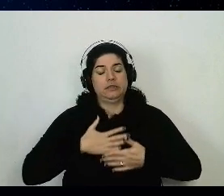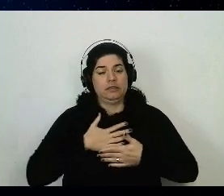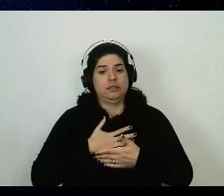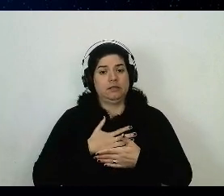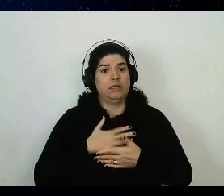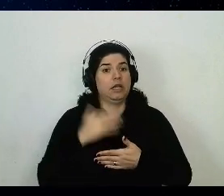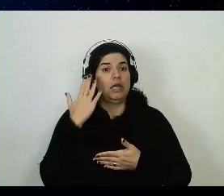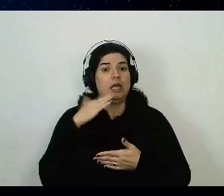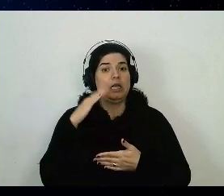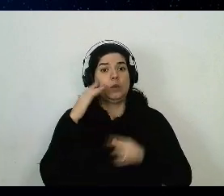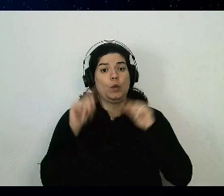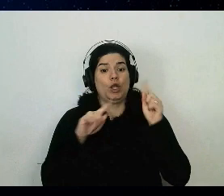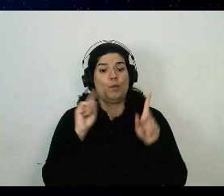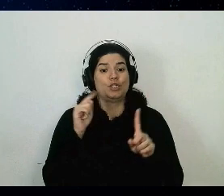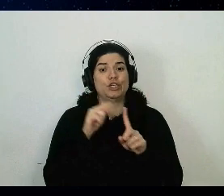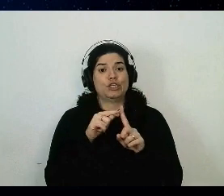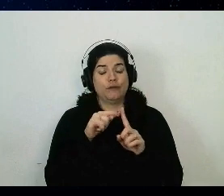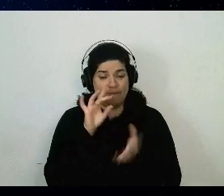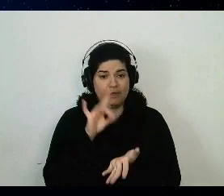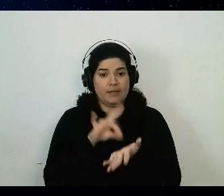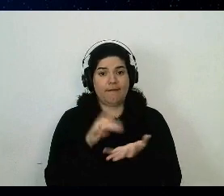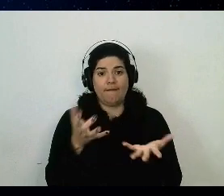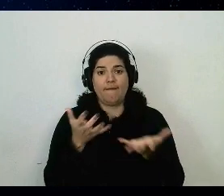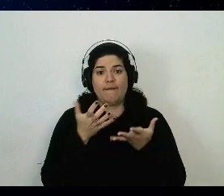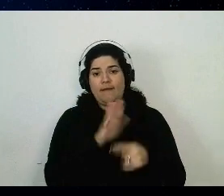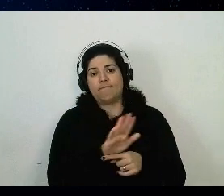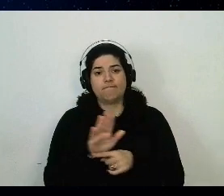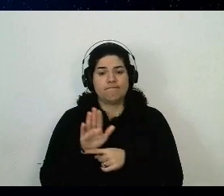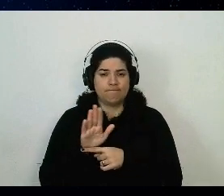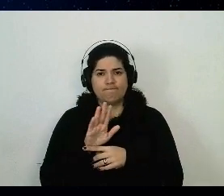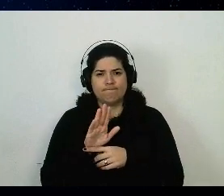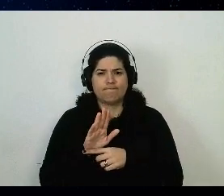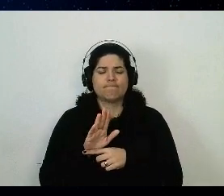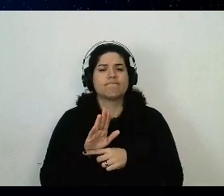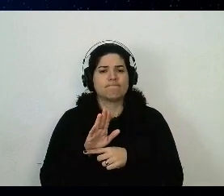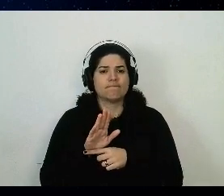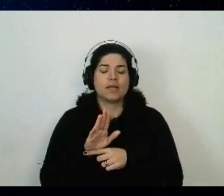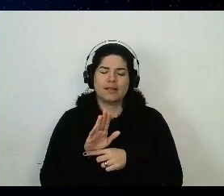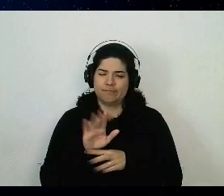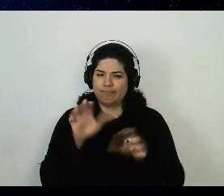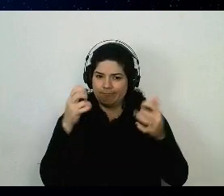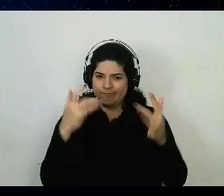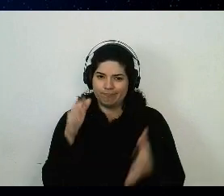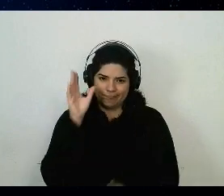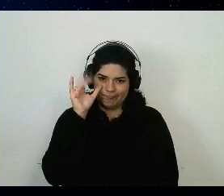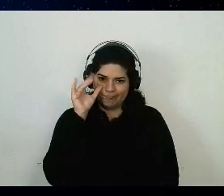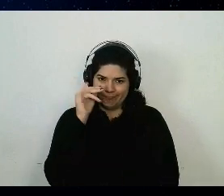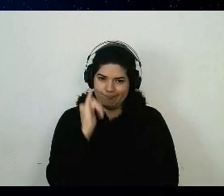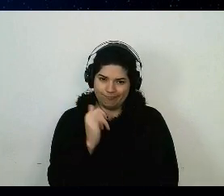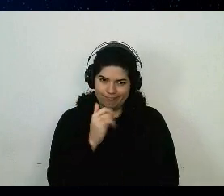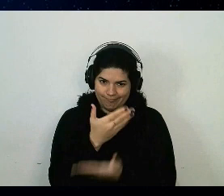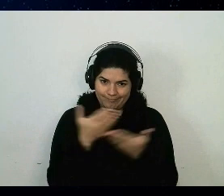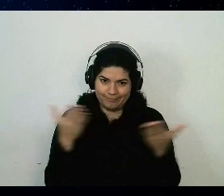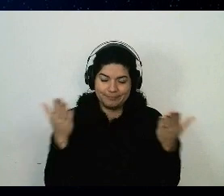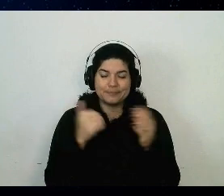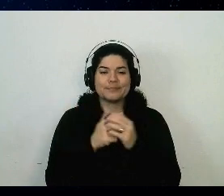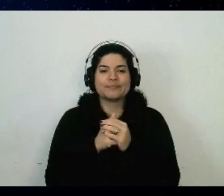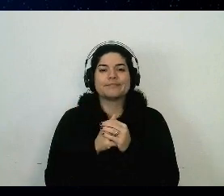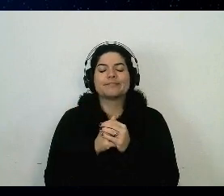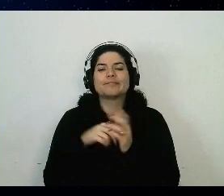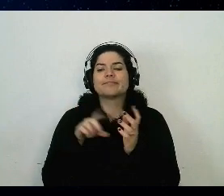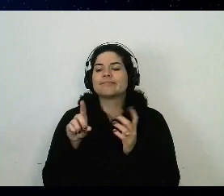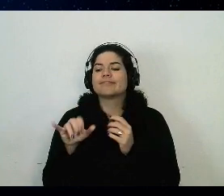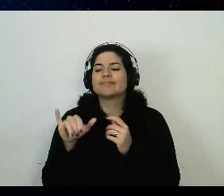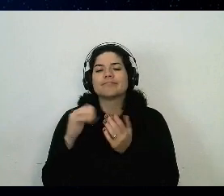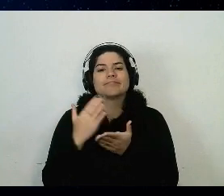real propósito e daquilo que a gente quer agregar, né? Contar uma curiosidade para vocês aqui. A Dai começou